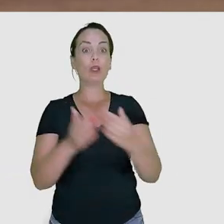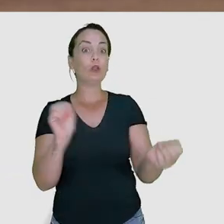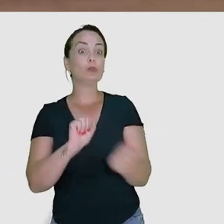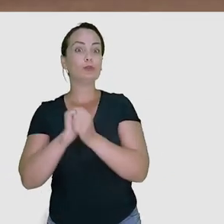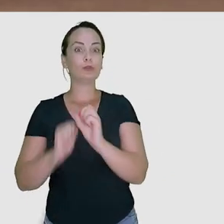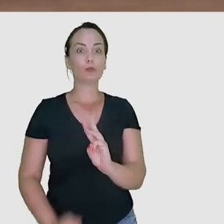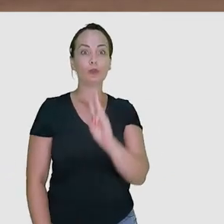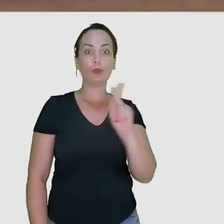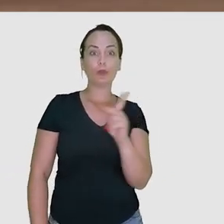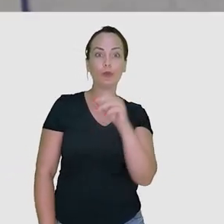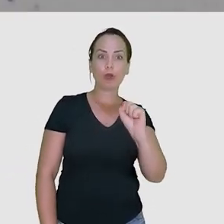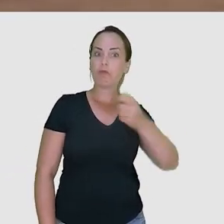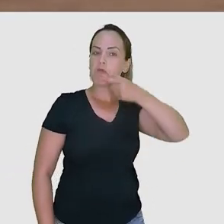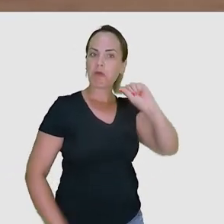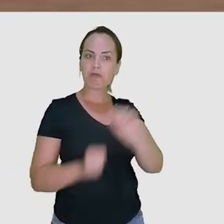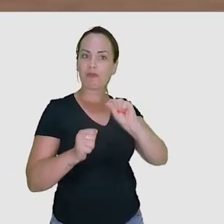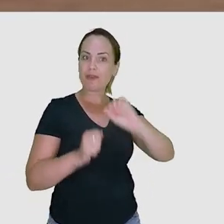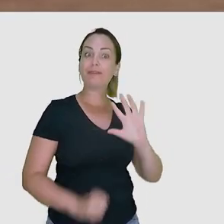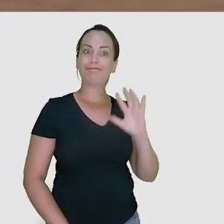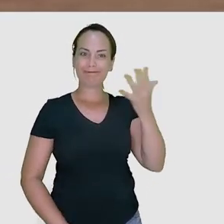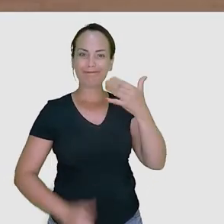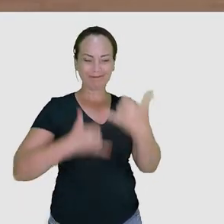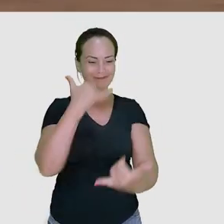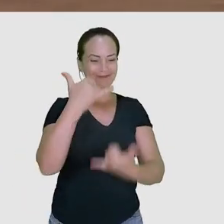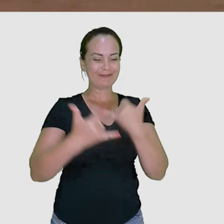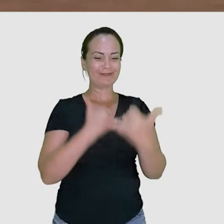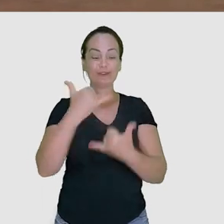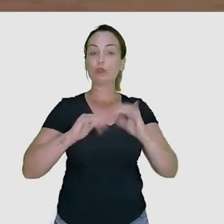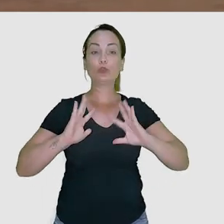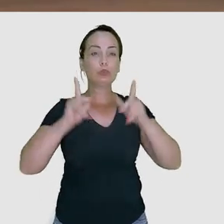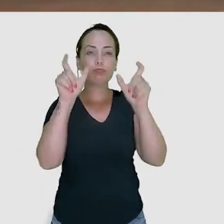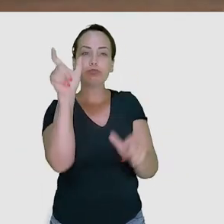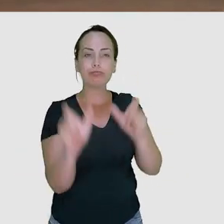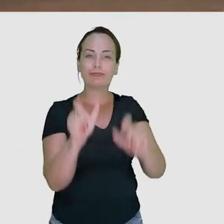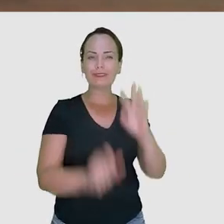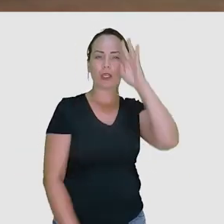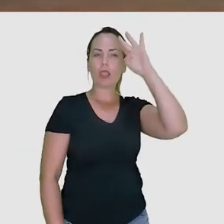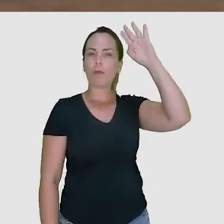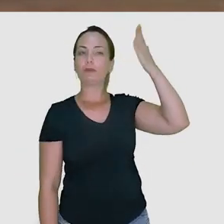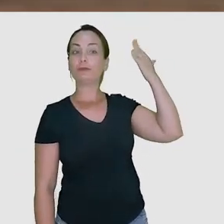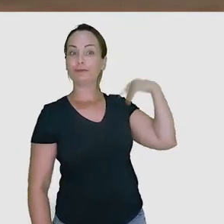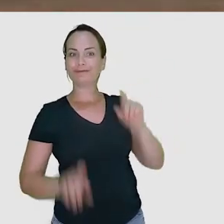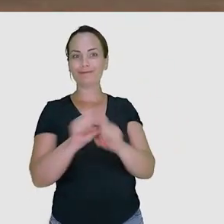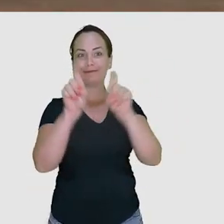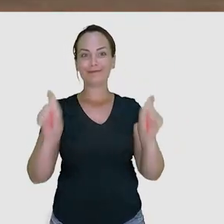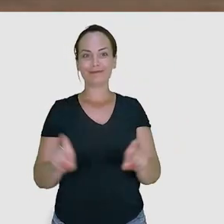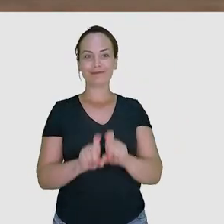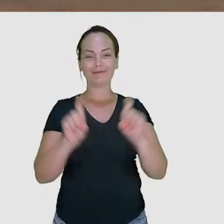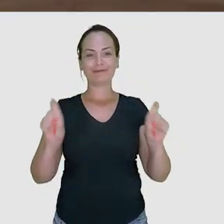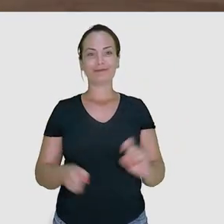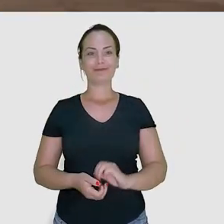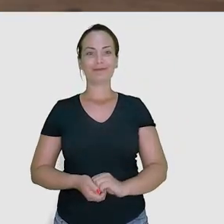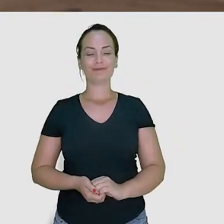de colegas, de grupo, professores da sua escola e equipe WASH, tirar ela do papel e transformar em jogos todos os cenários